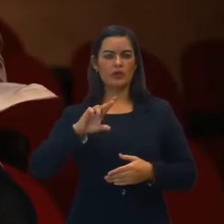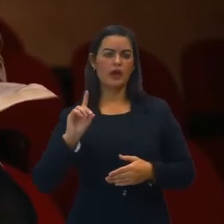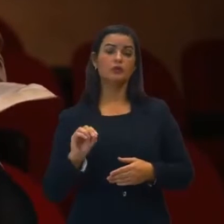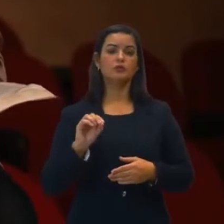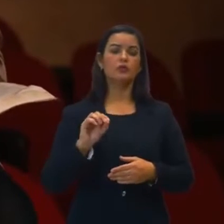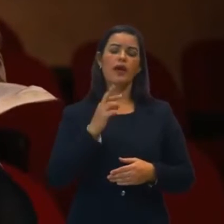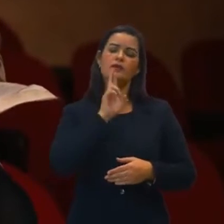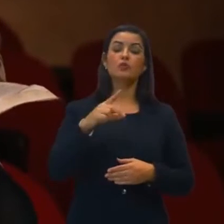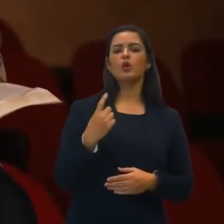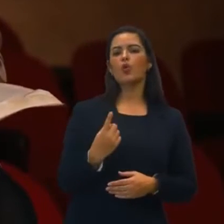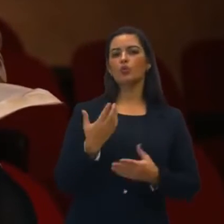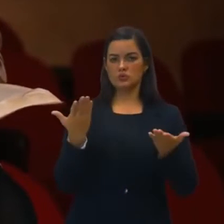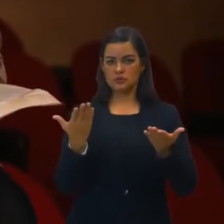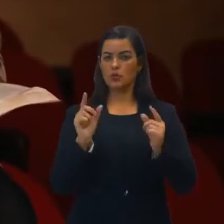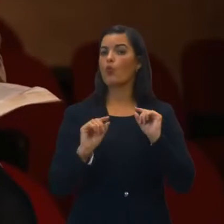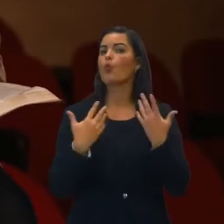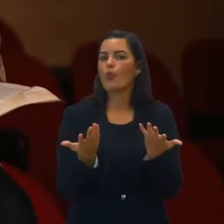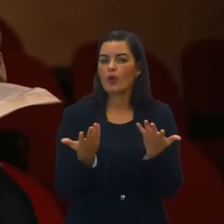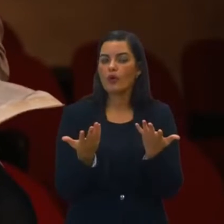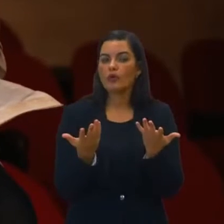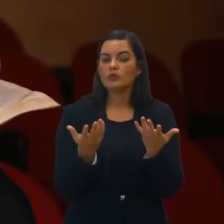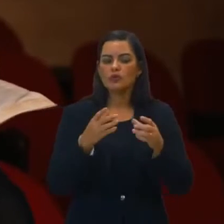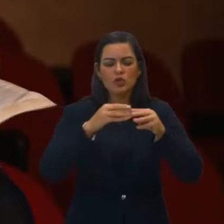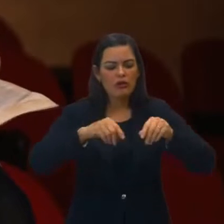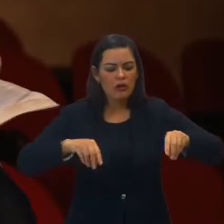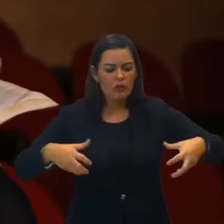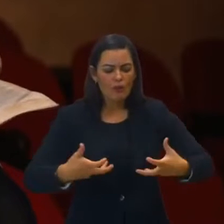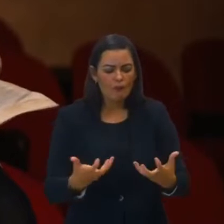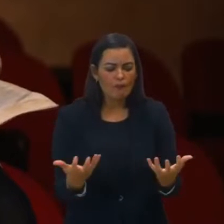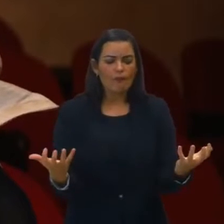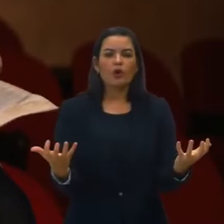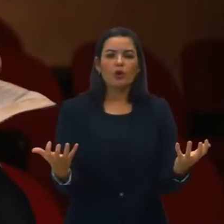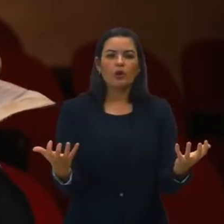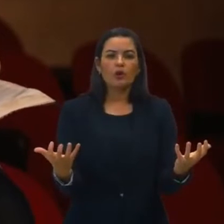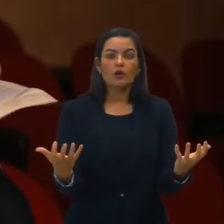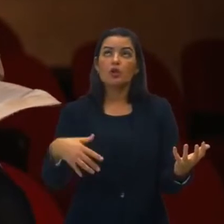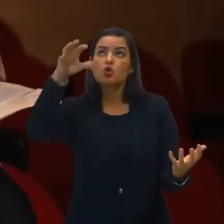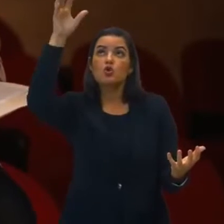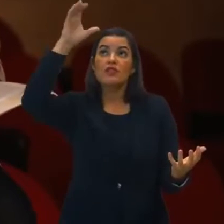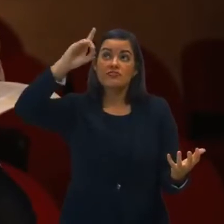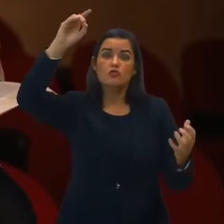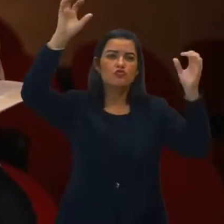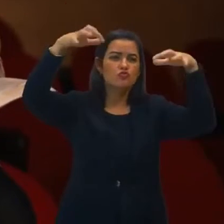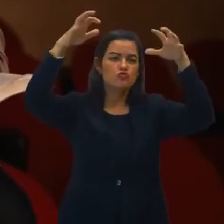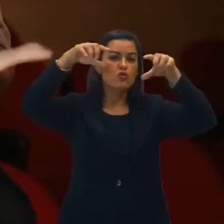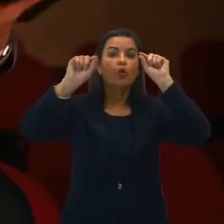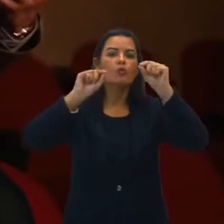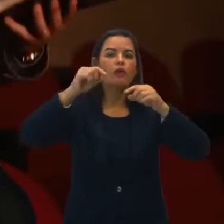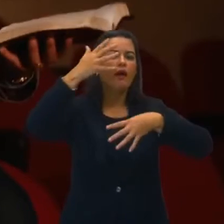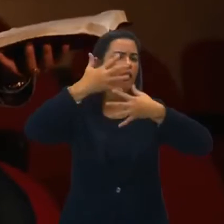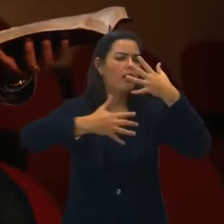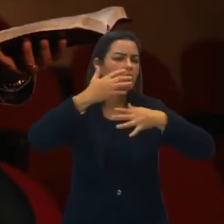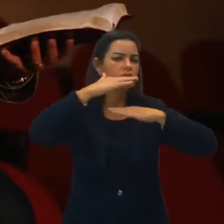pergunta é que entre a terra seca e as chuvas de Deus, há um obstáculo no caminho.